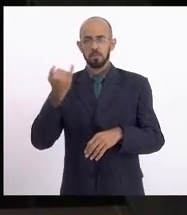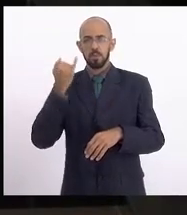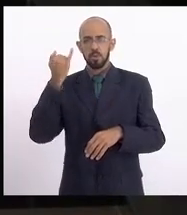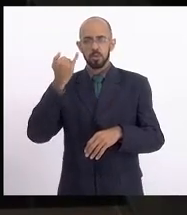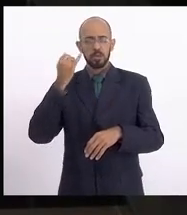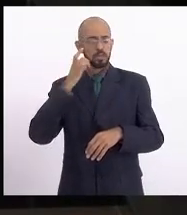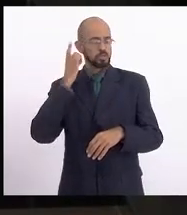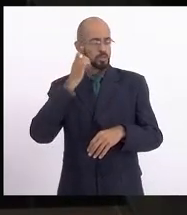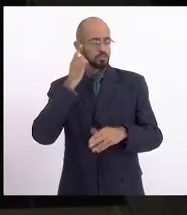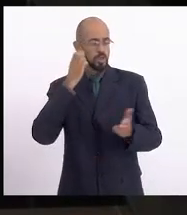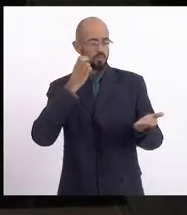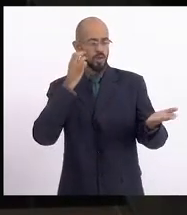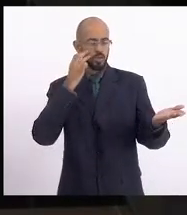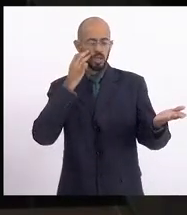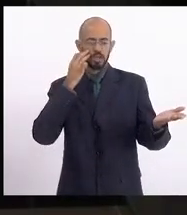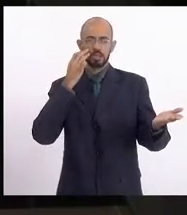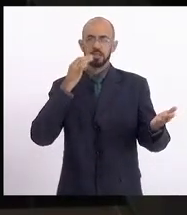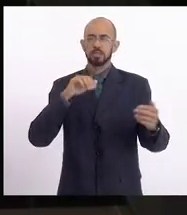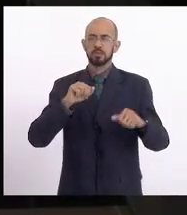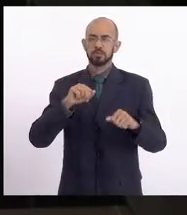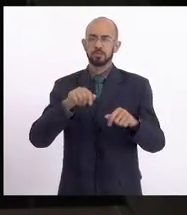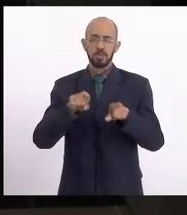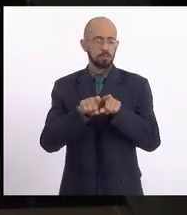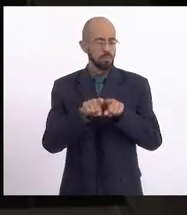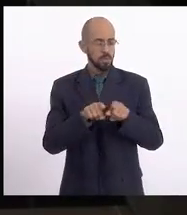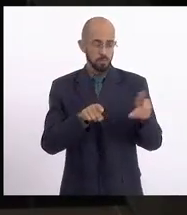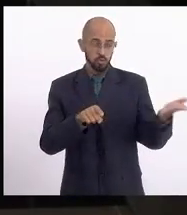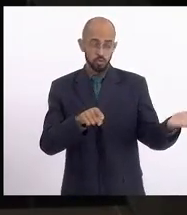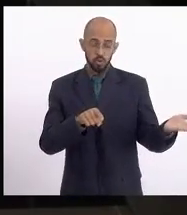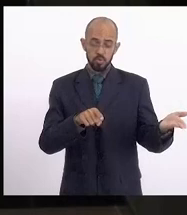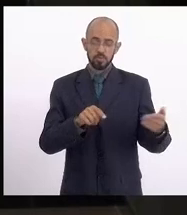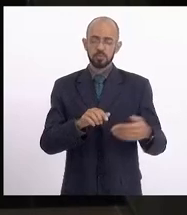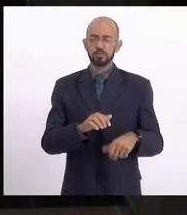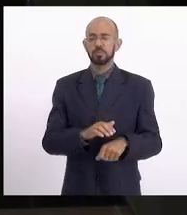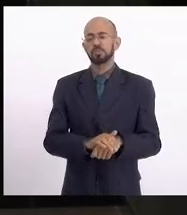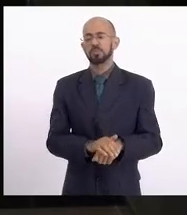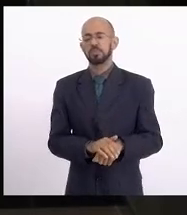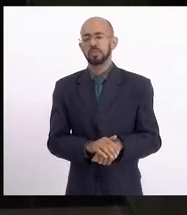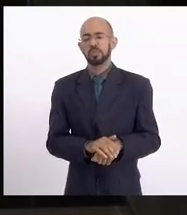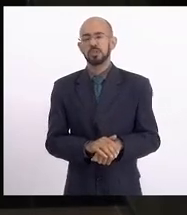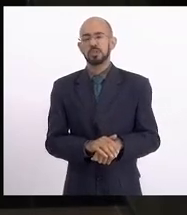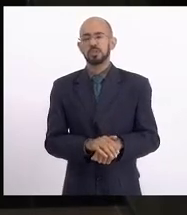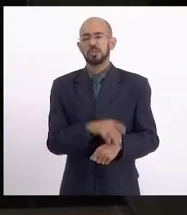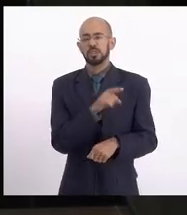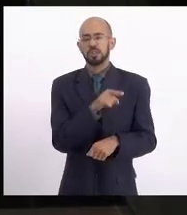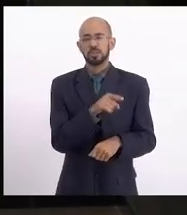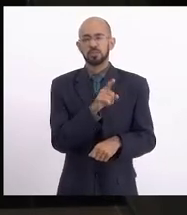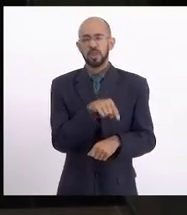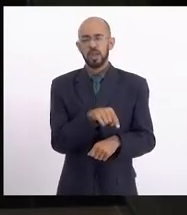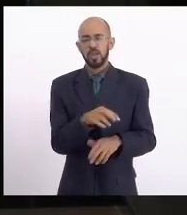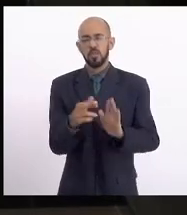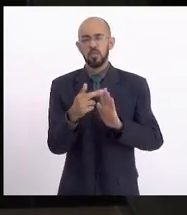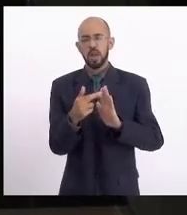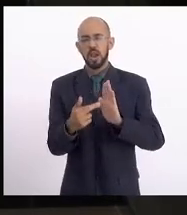Valdeque, e também para o senhor, que foi relator